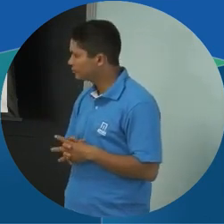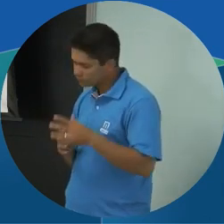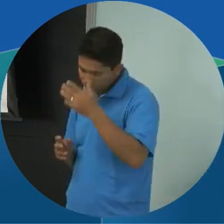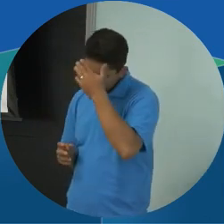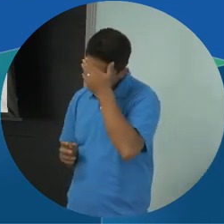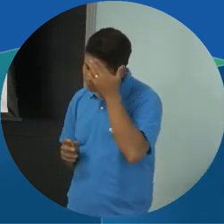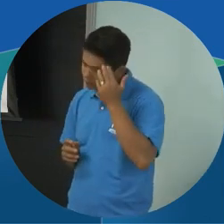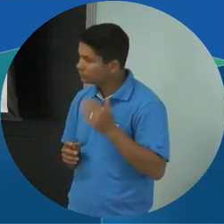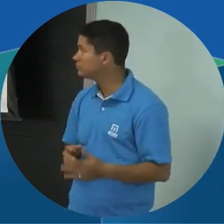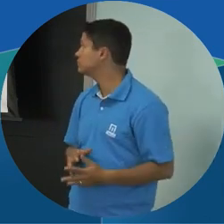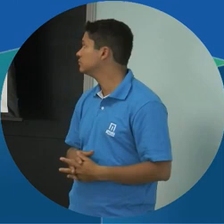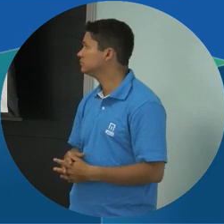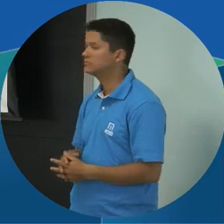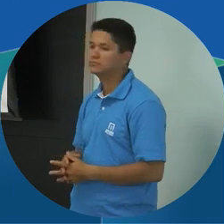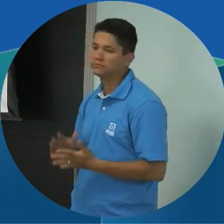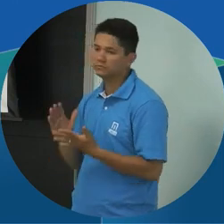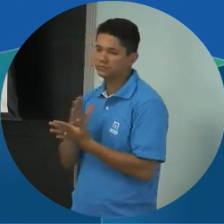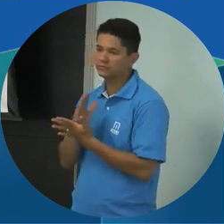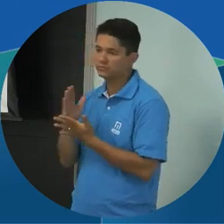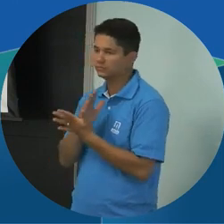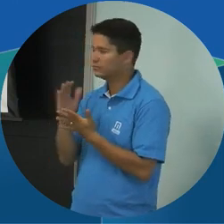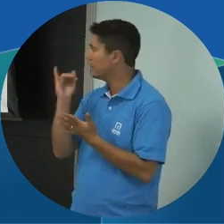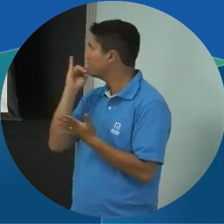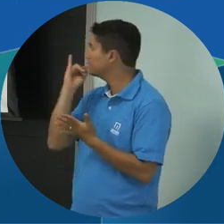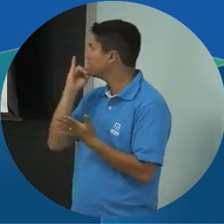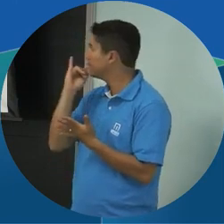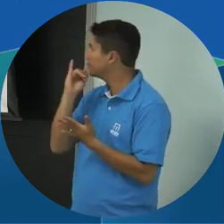Aqui alguns exemplos, né, de